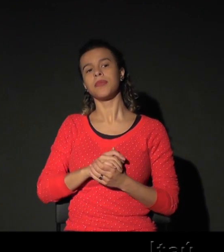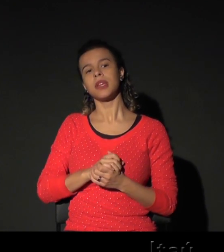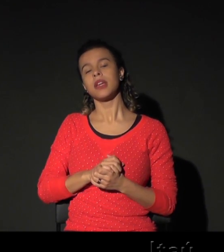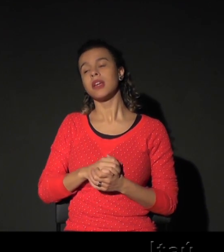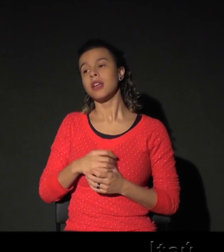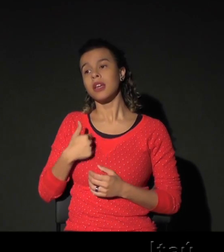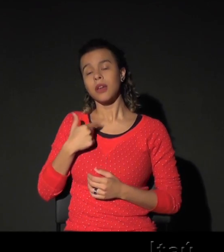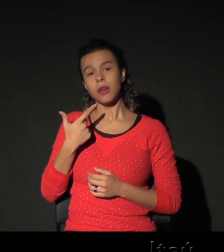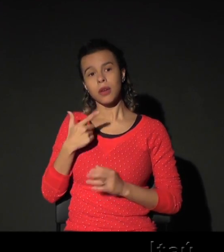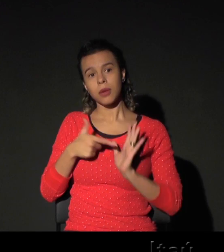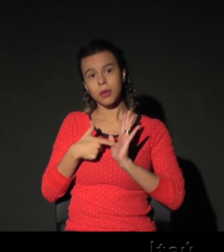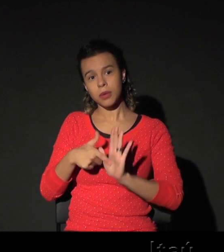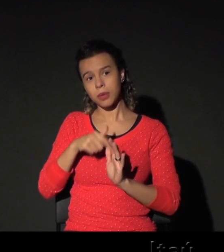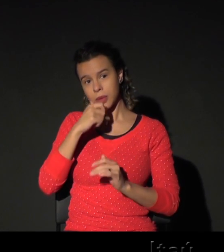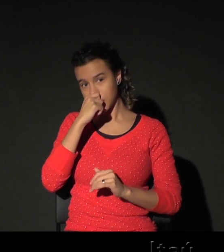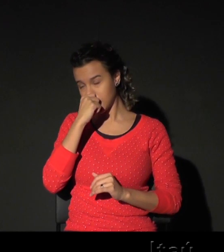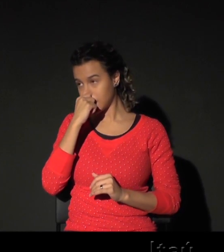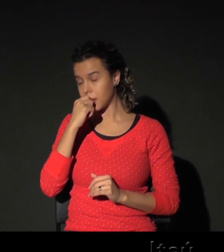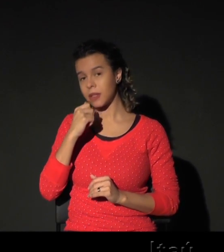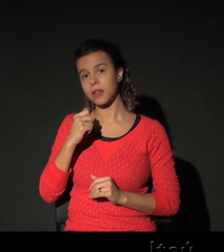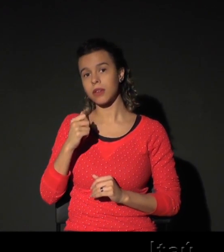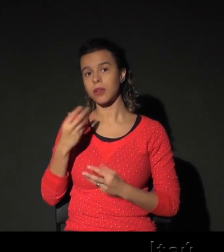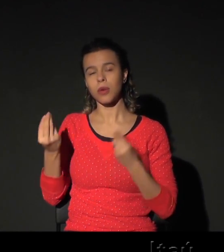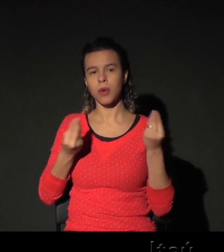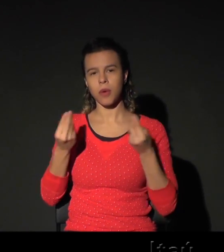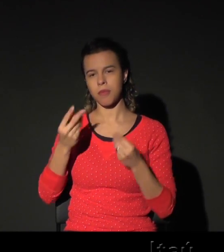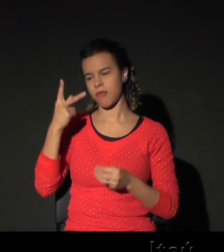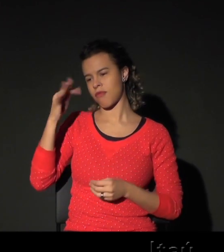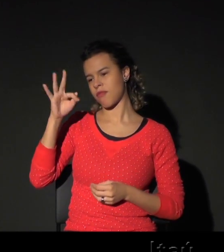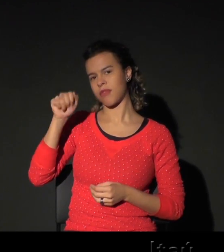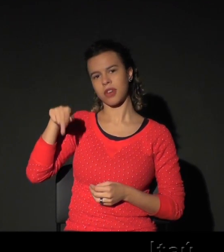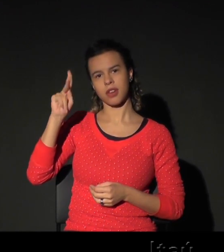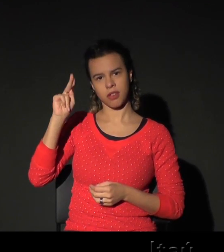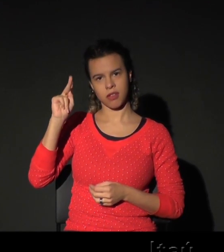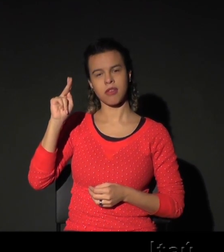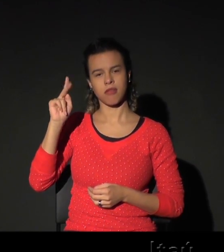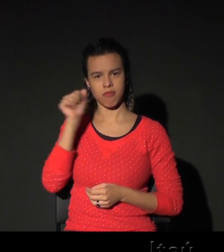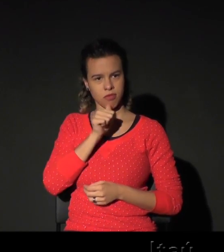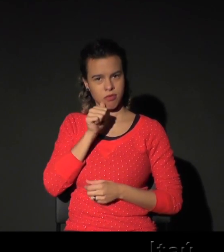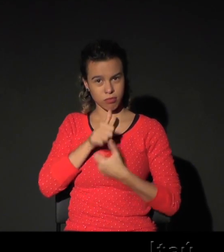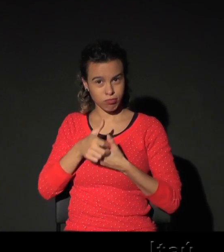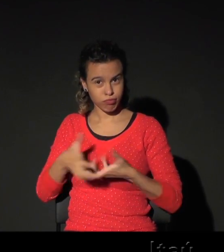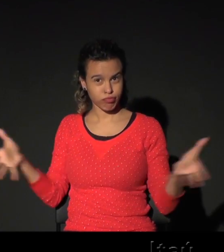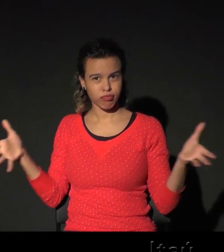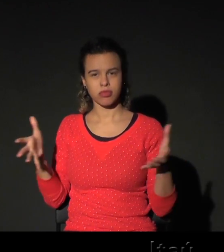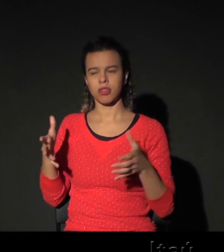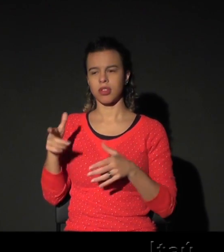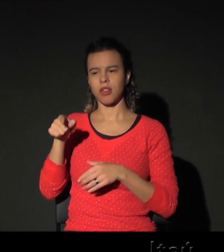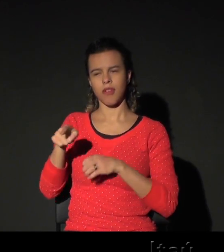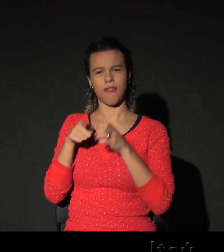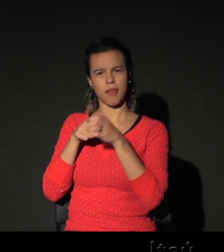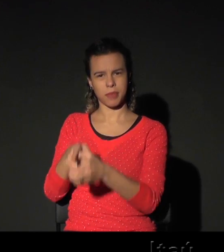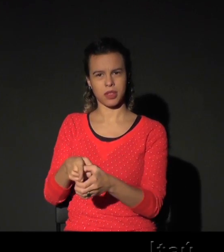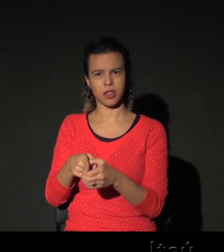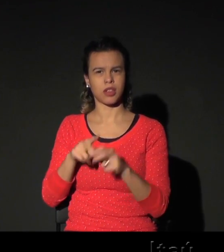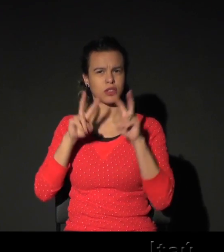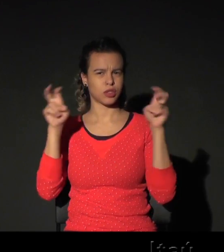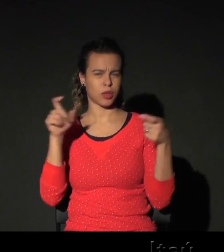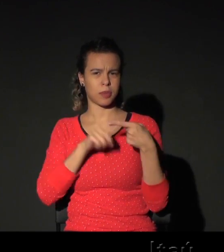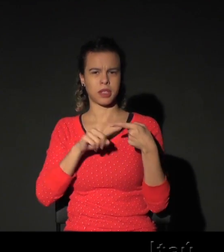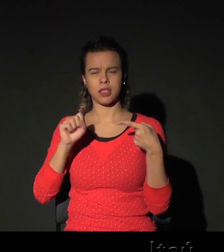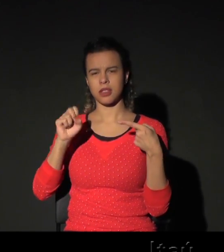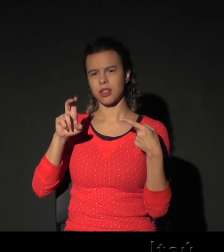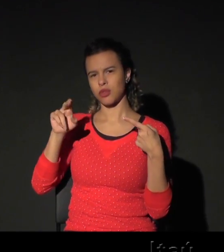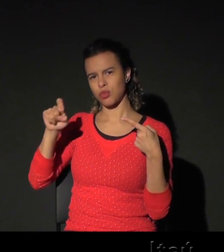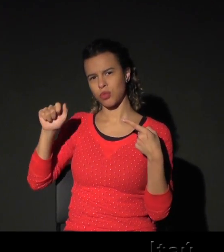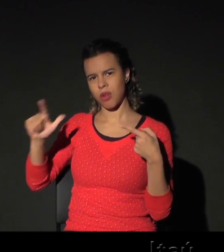comportamento A Explosão do Funk e o funk feminino nas periferias né com eh as letras sobre comportamentos sexuais